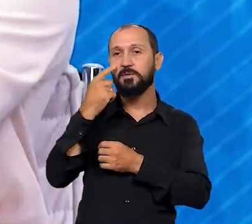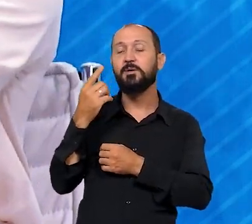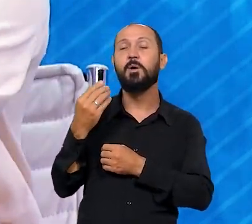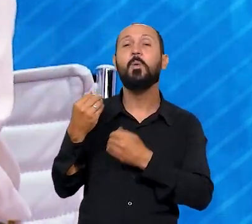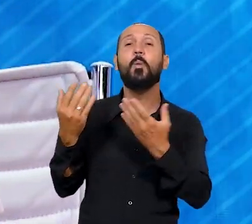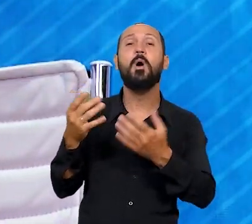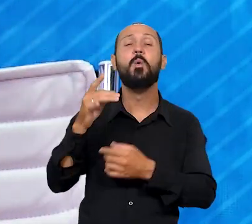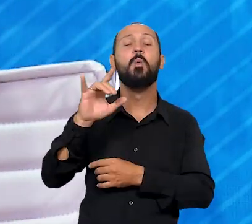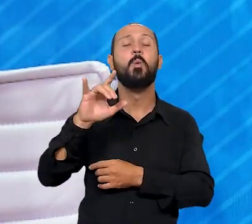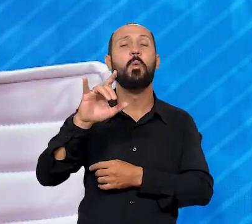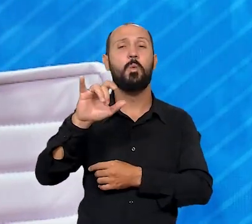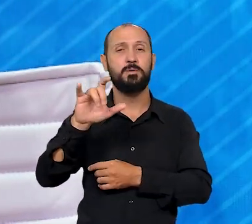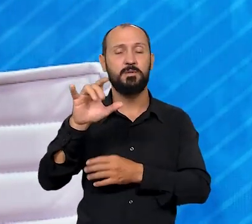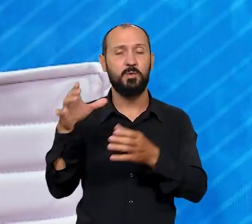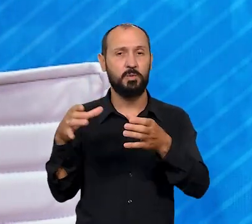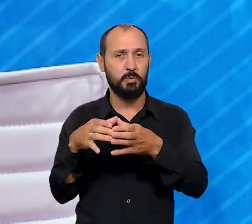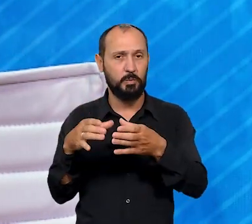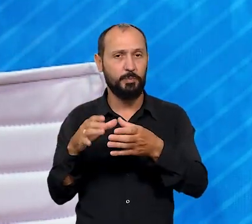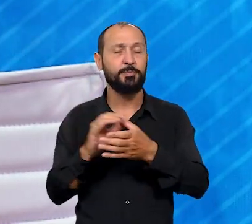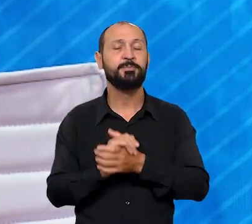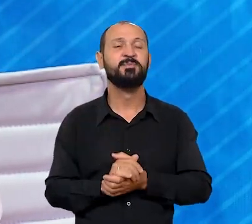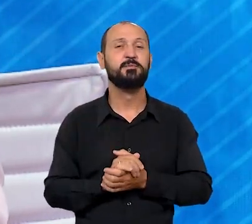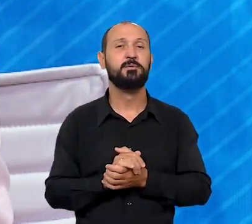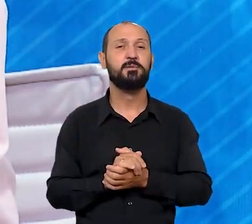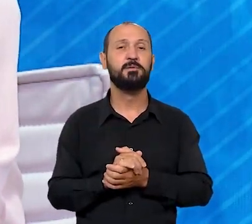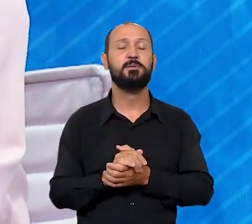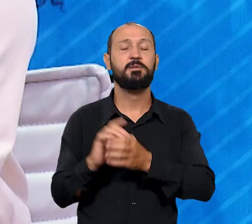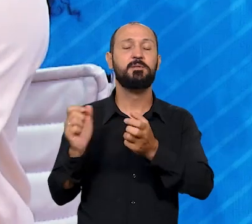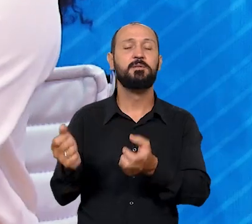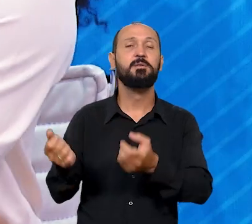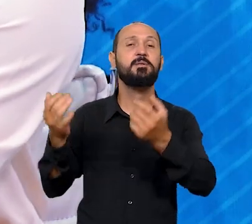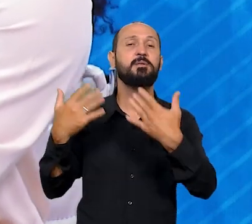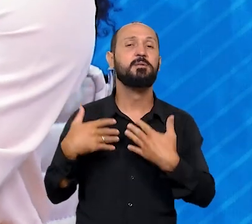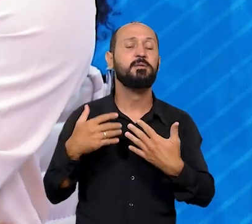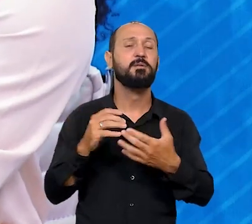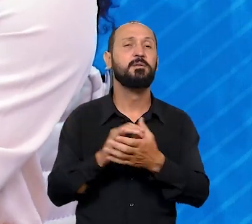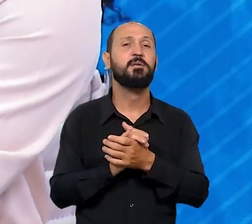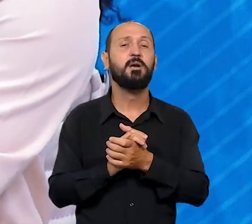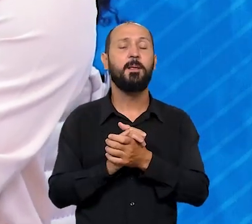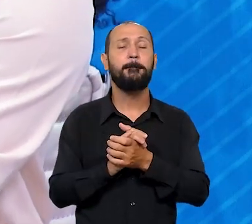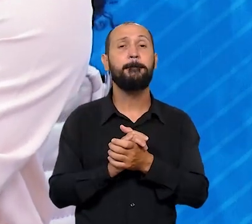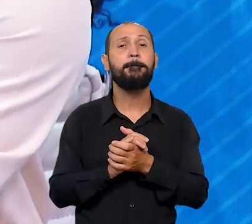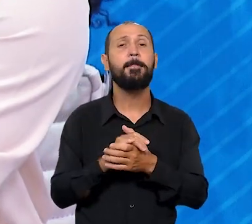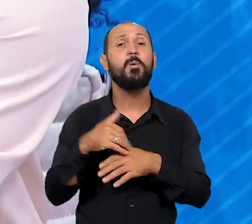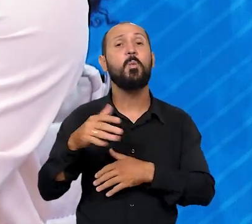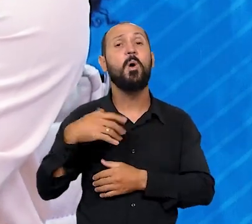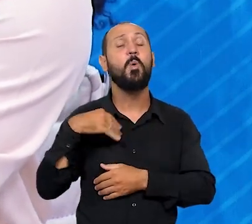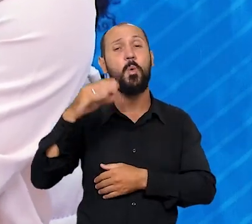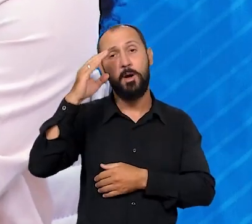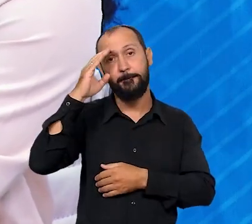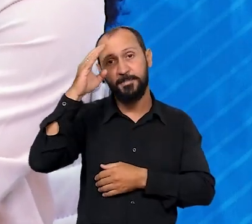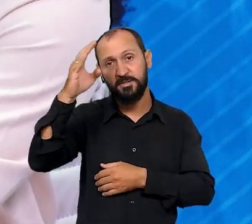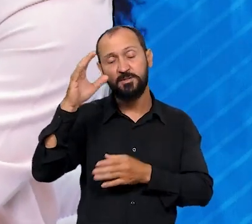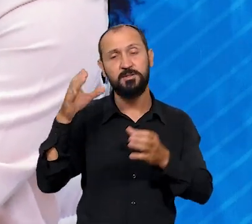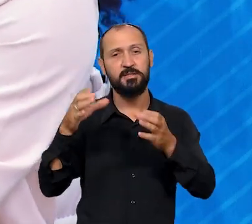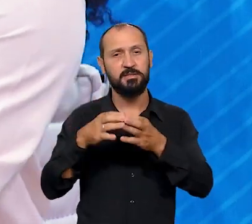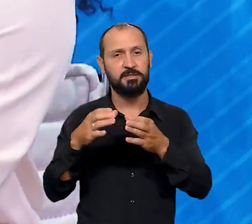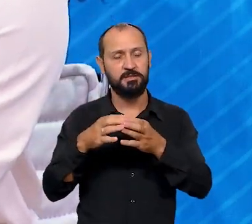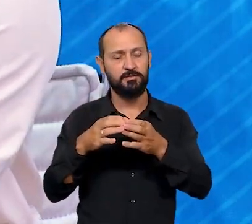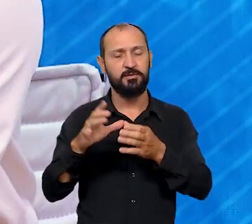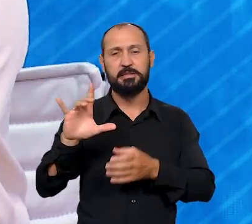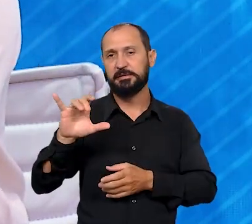primeiro, desse o endereço do Instagram, da comissão, e falasse, assim, qual que é o